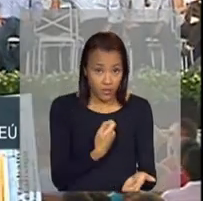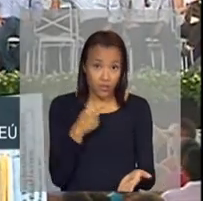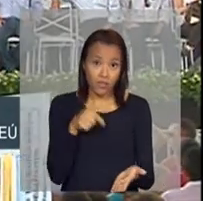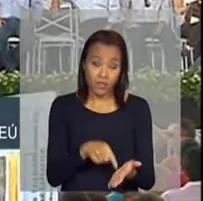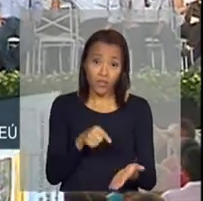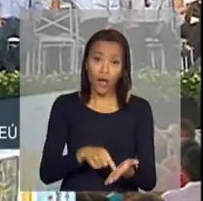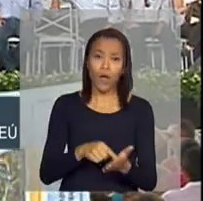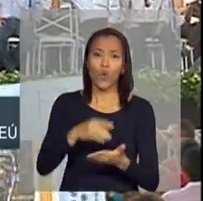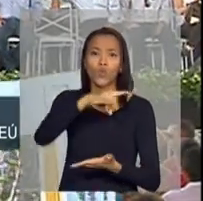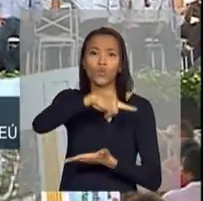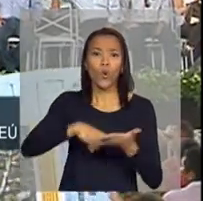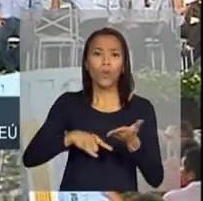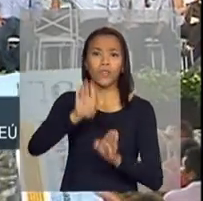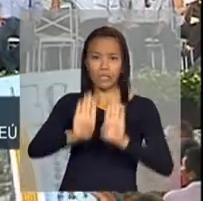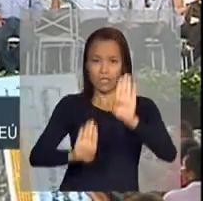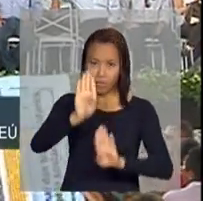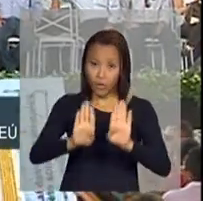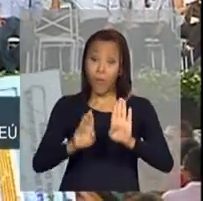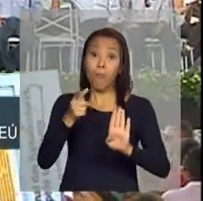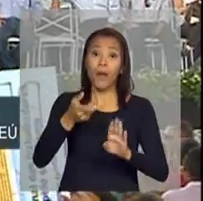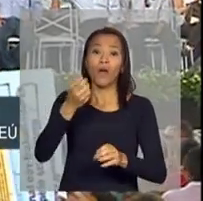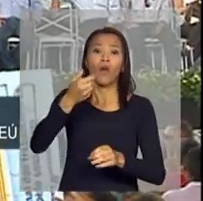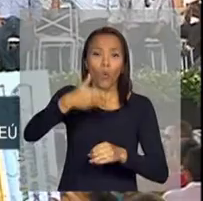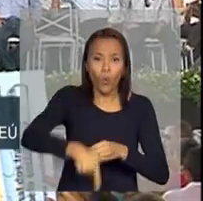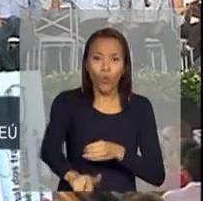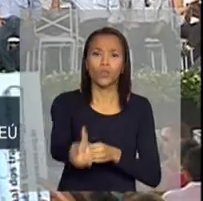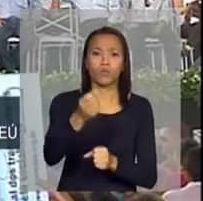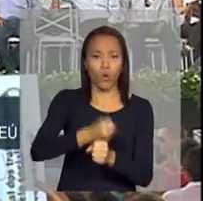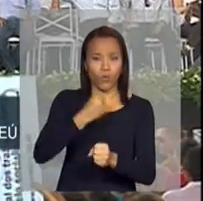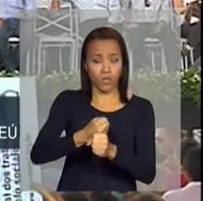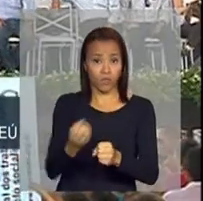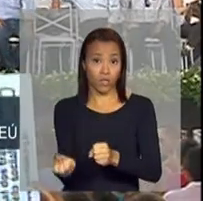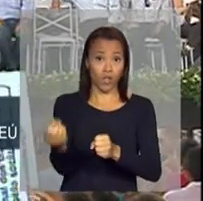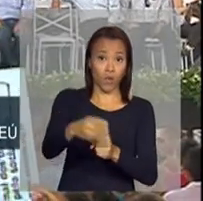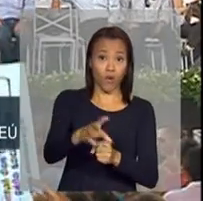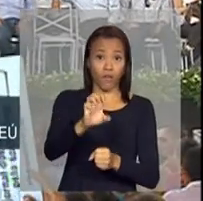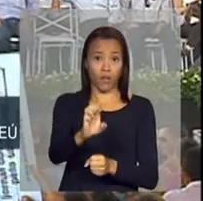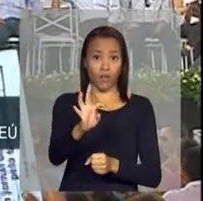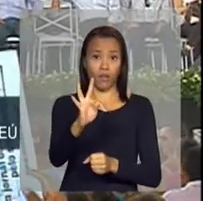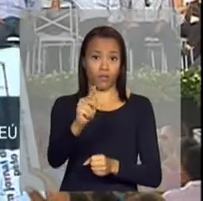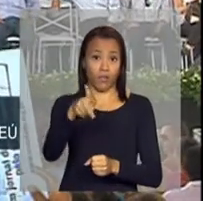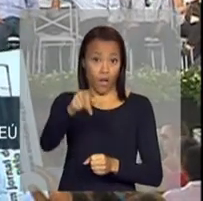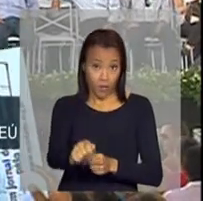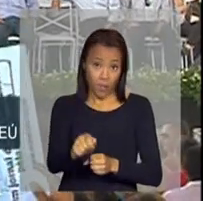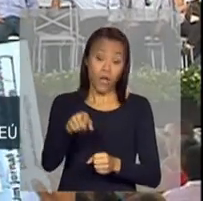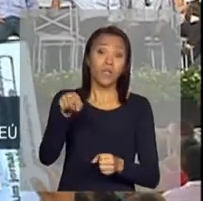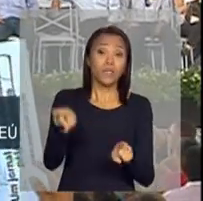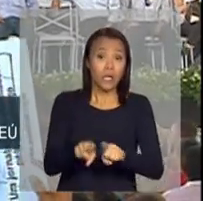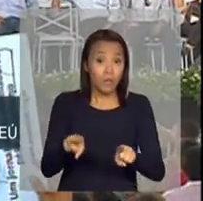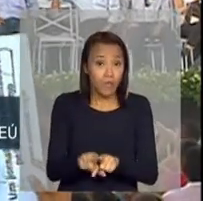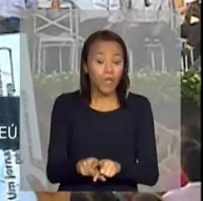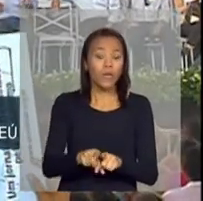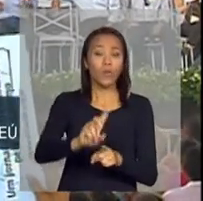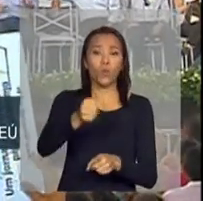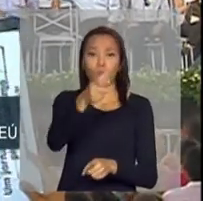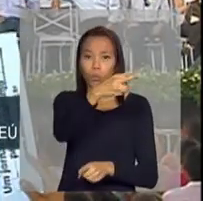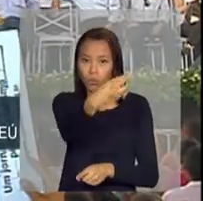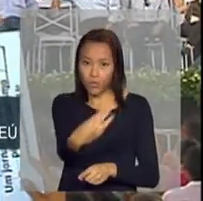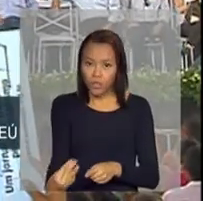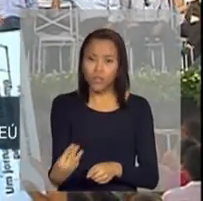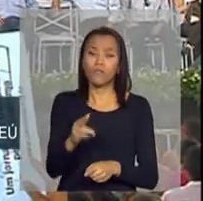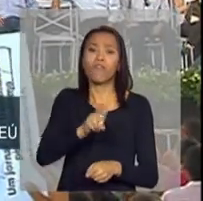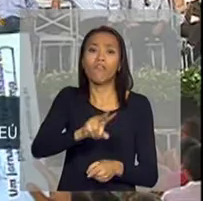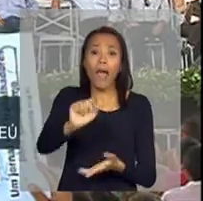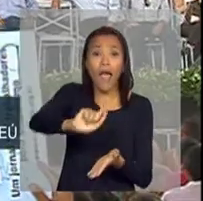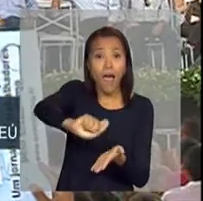licitação dessa nova etapa da adutora do Pajeú. O ministro vai assinar também aqui hoje a